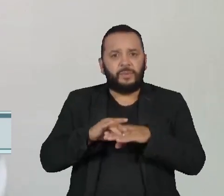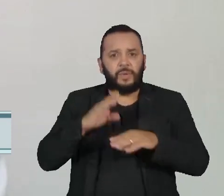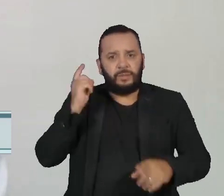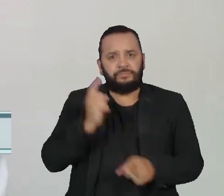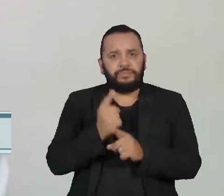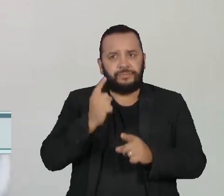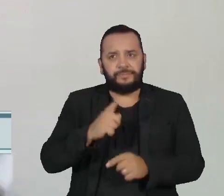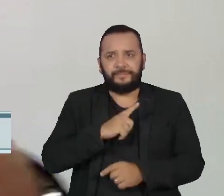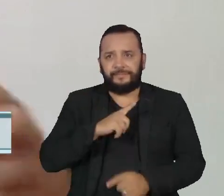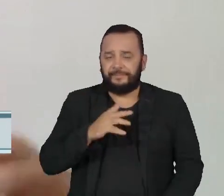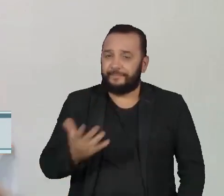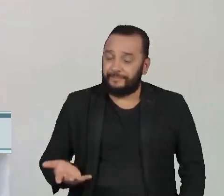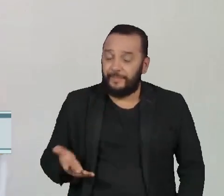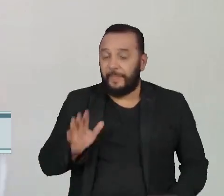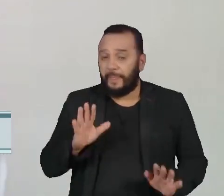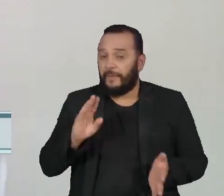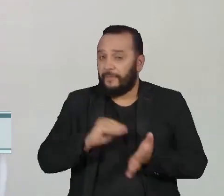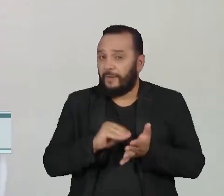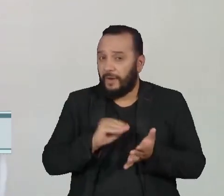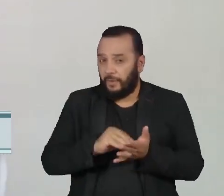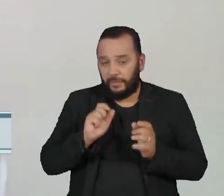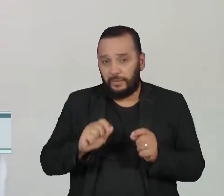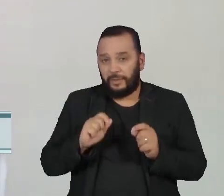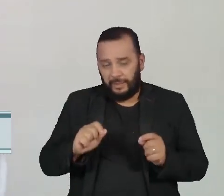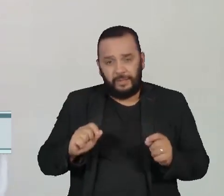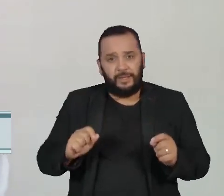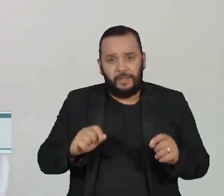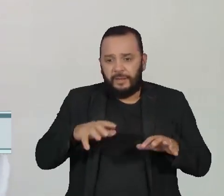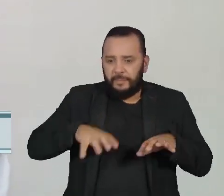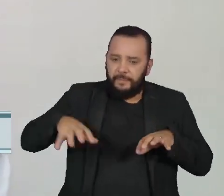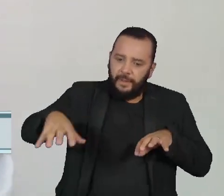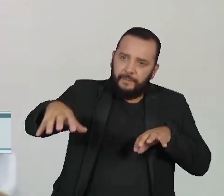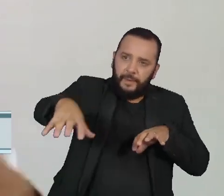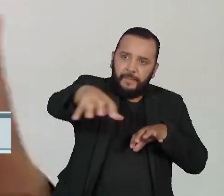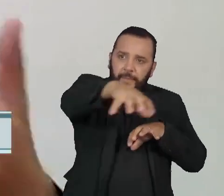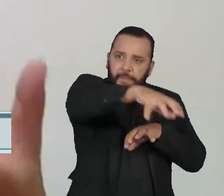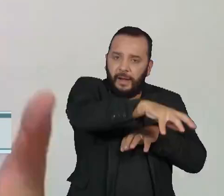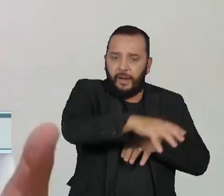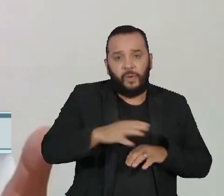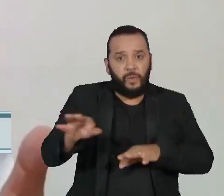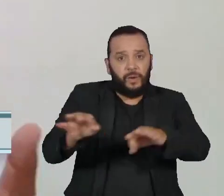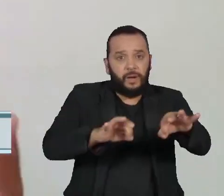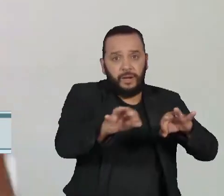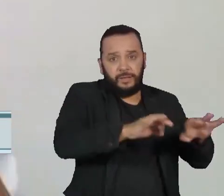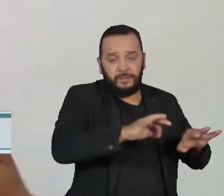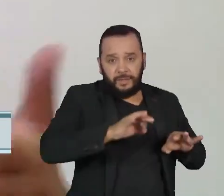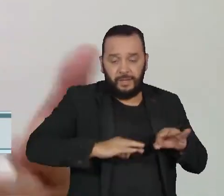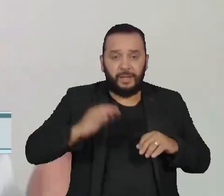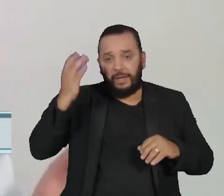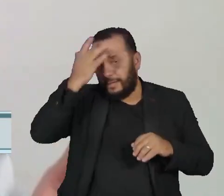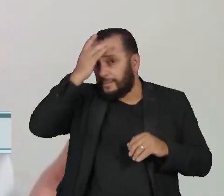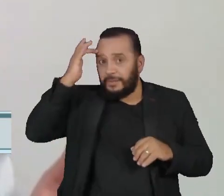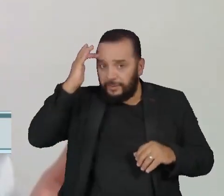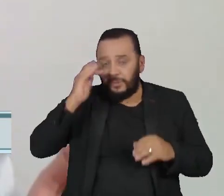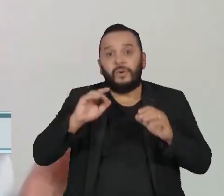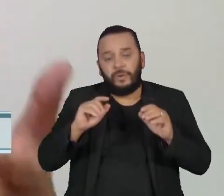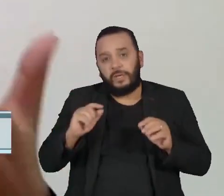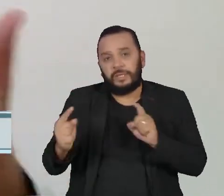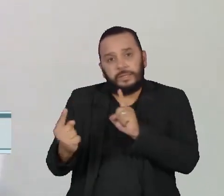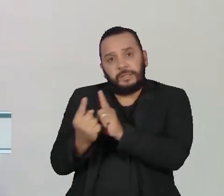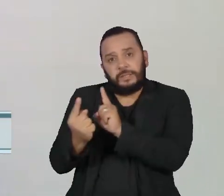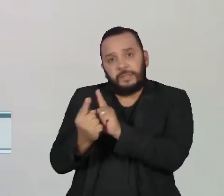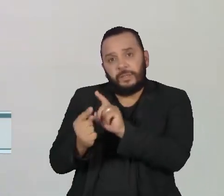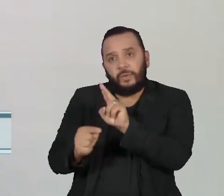crer que o que está faltando é uma organização do sistema para que as pessoas envolvidas no cuidado dos